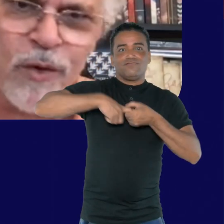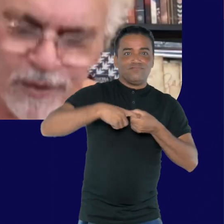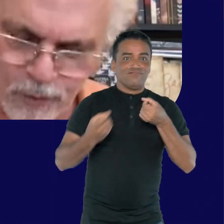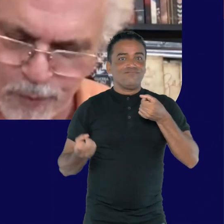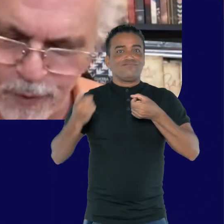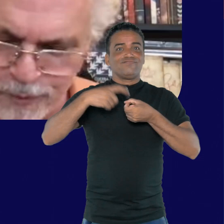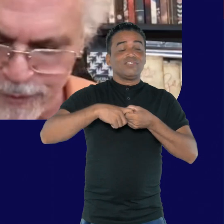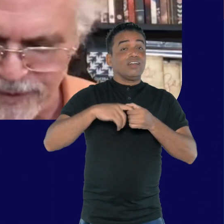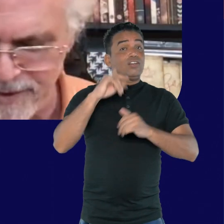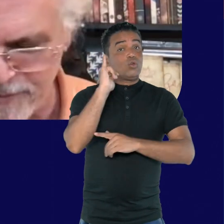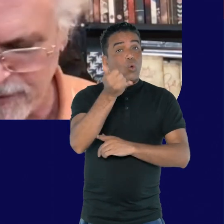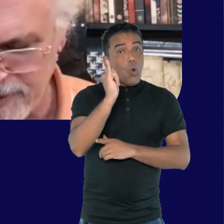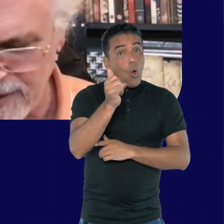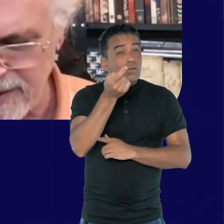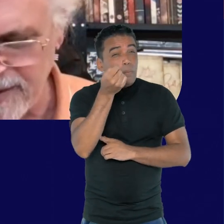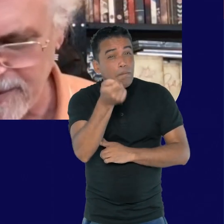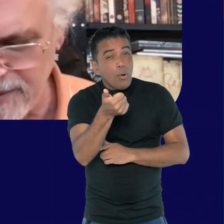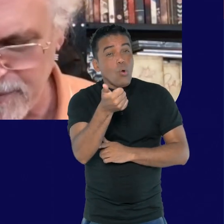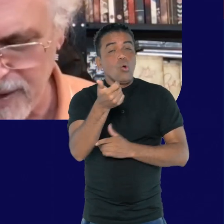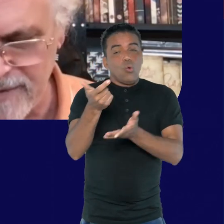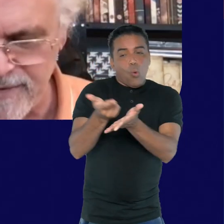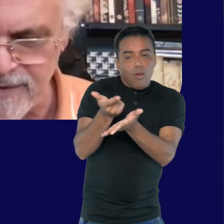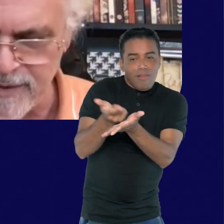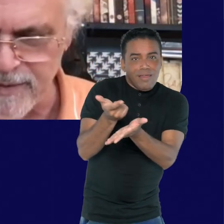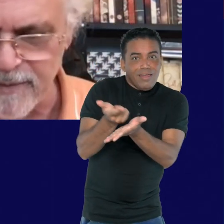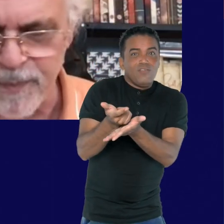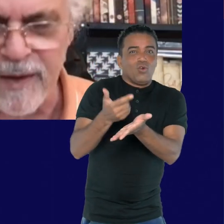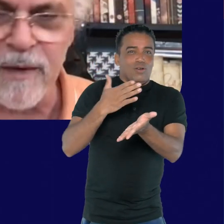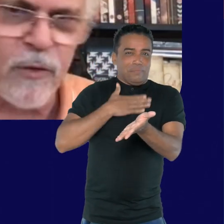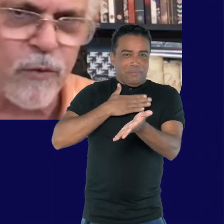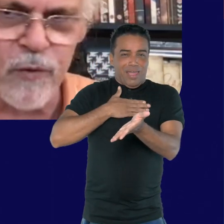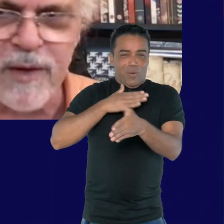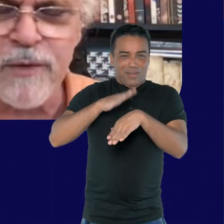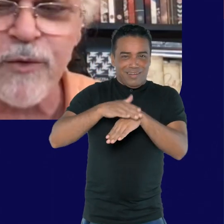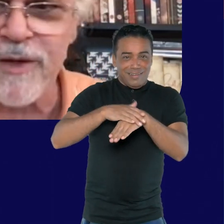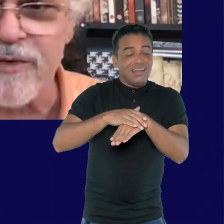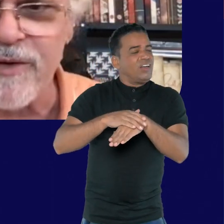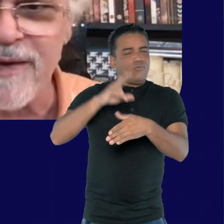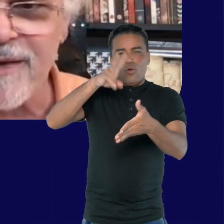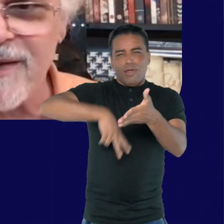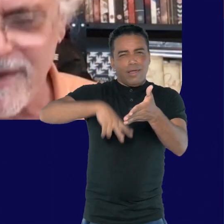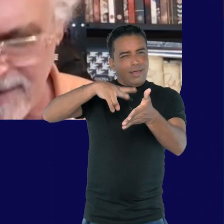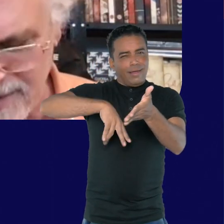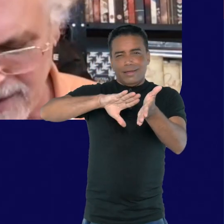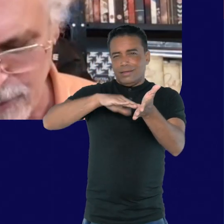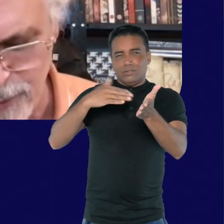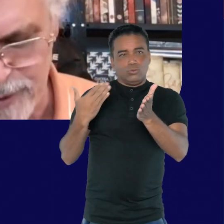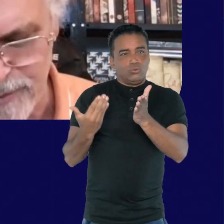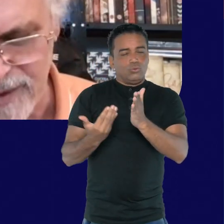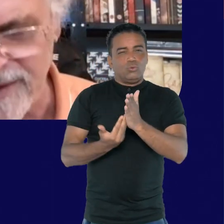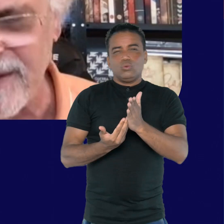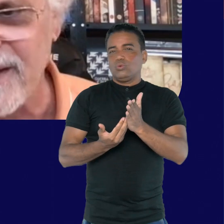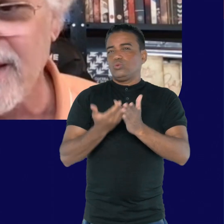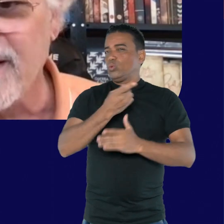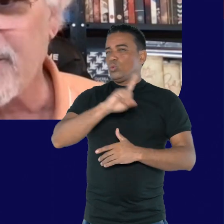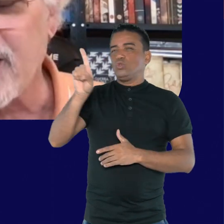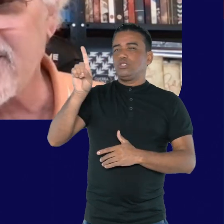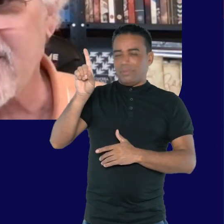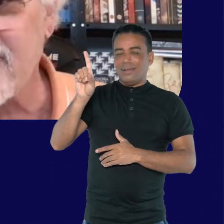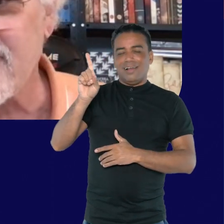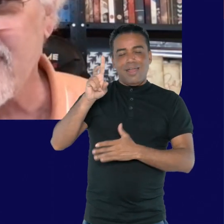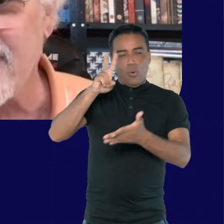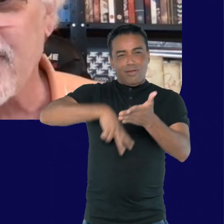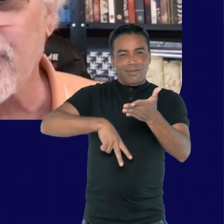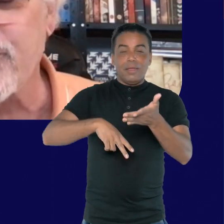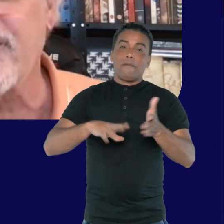que contam um pouco do livro e mais ainda. Eu não vou ler todas, eu li a última aqui,